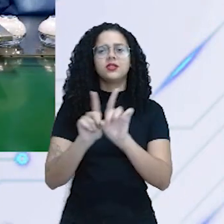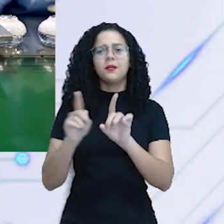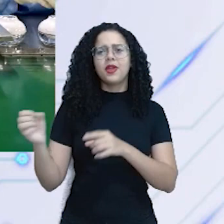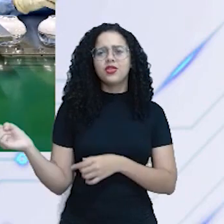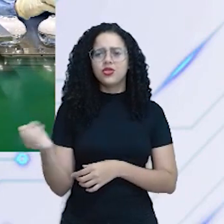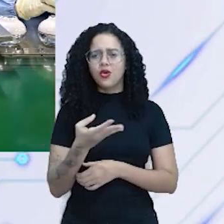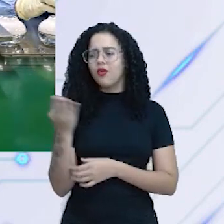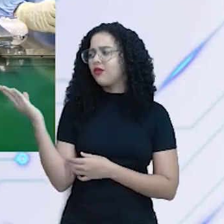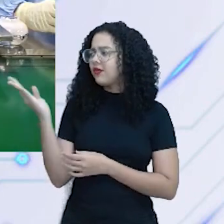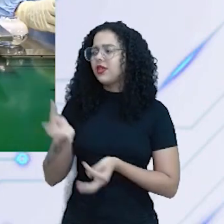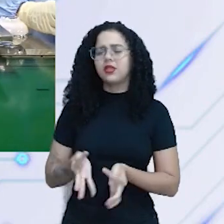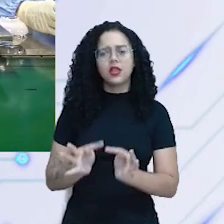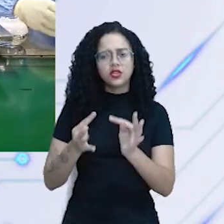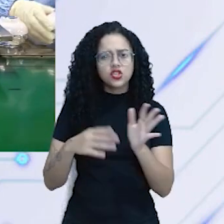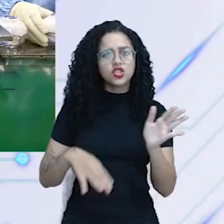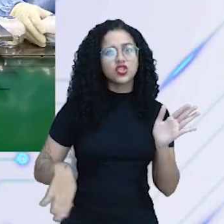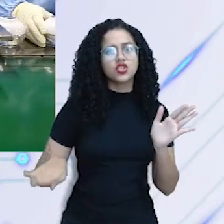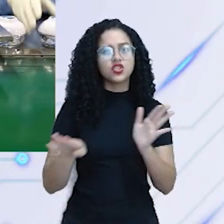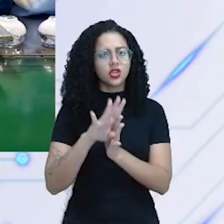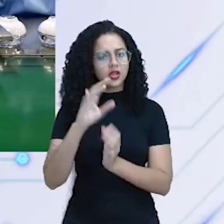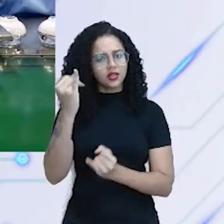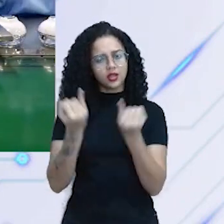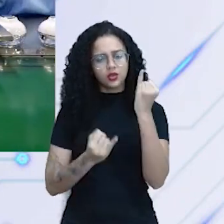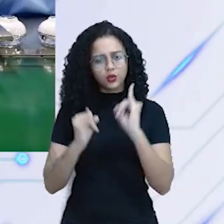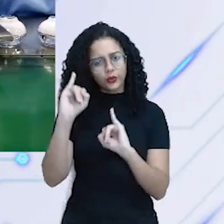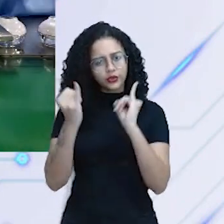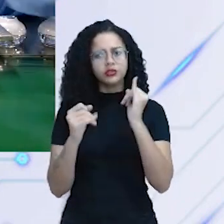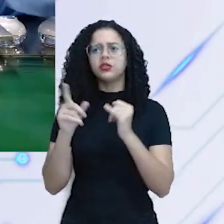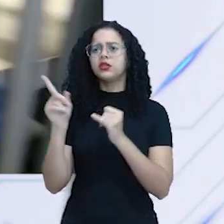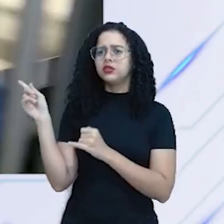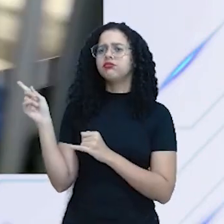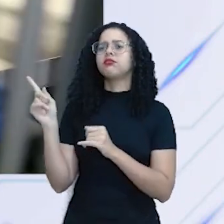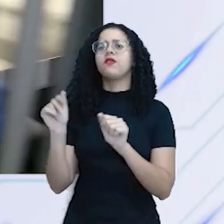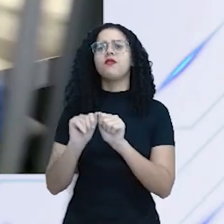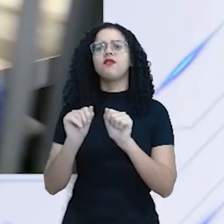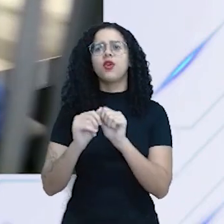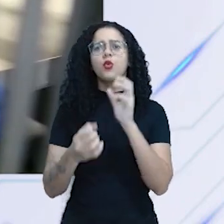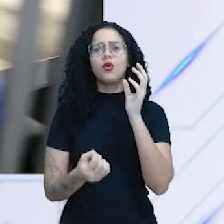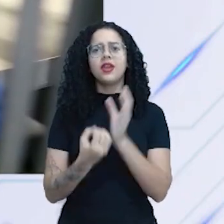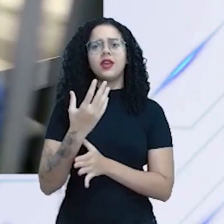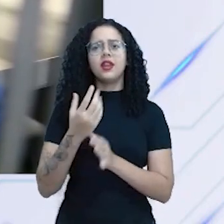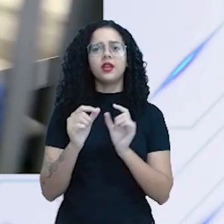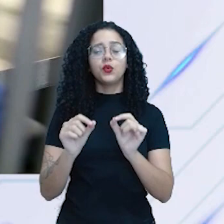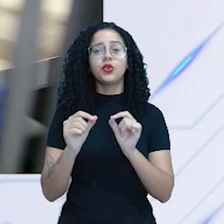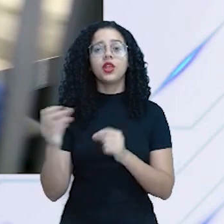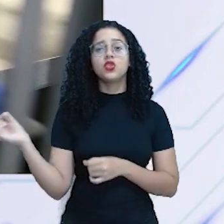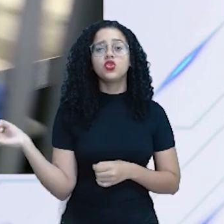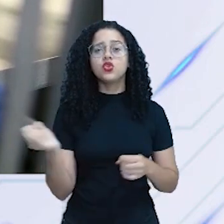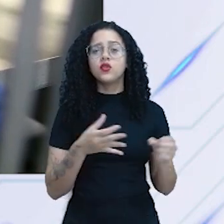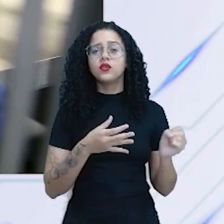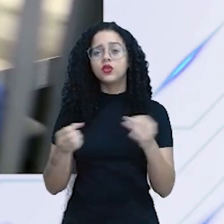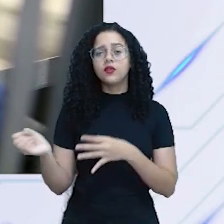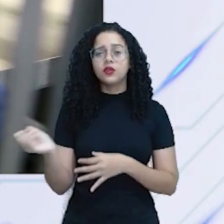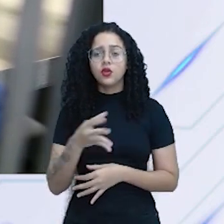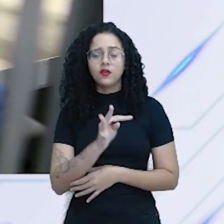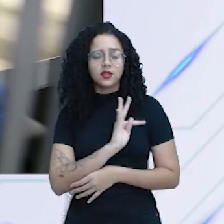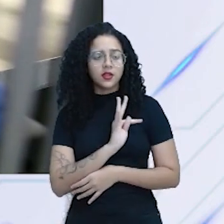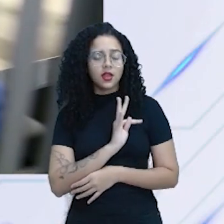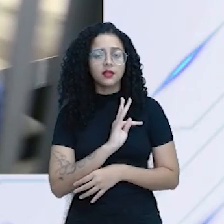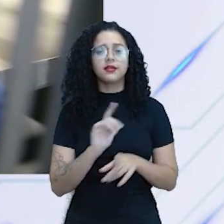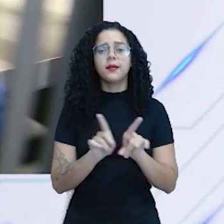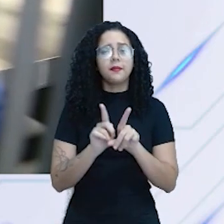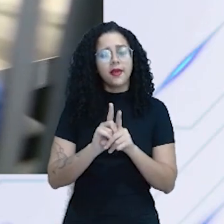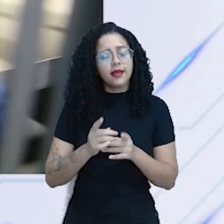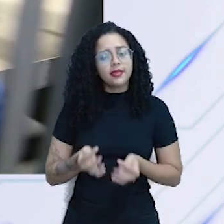novas tecnologias, elas chegam na indústria e isso faz com que sejam criados novas técnicas, novas